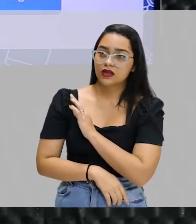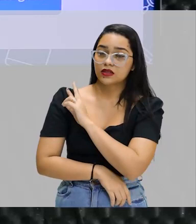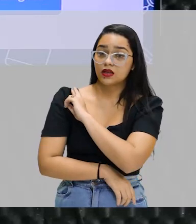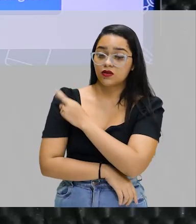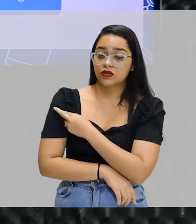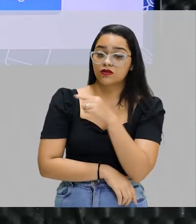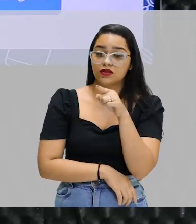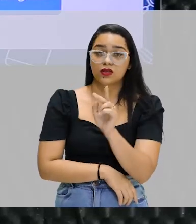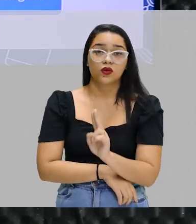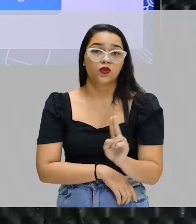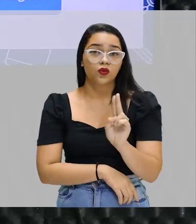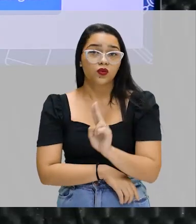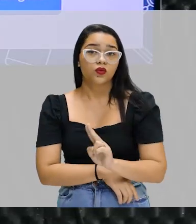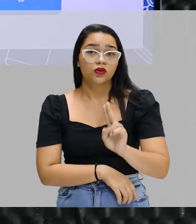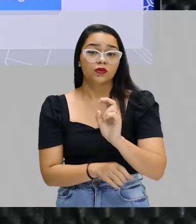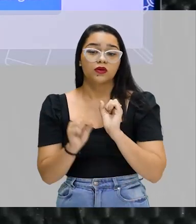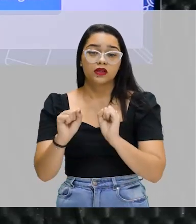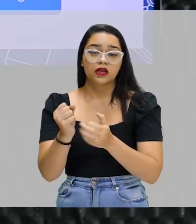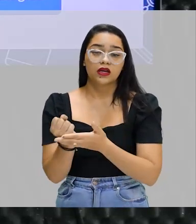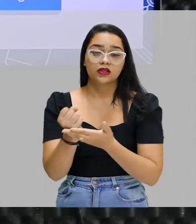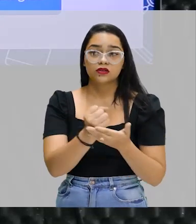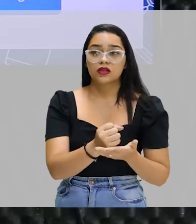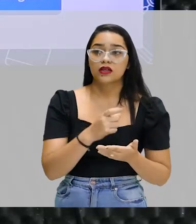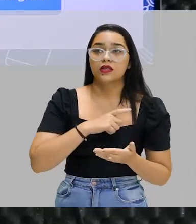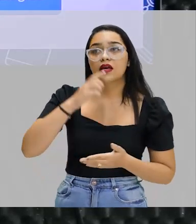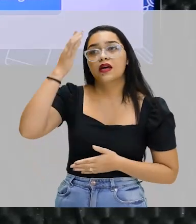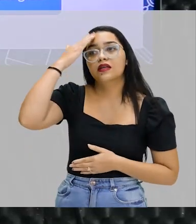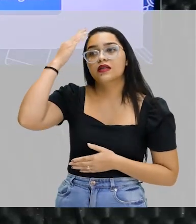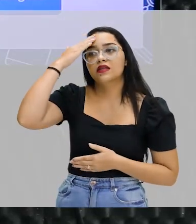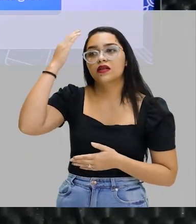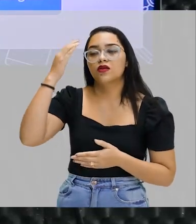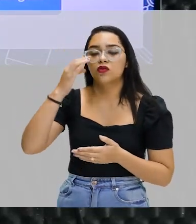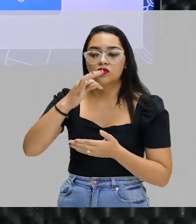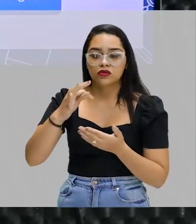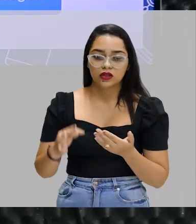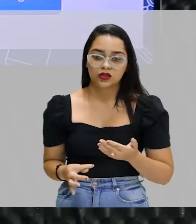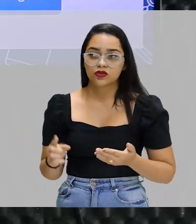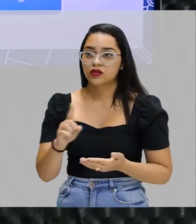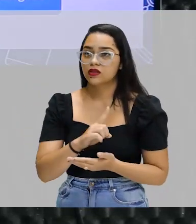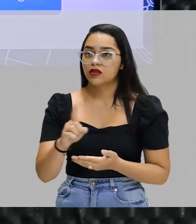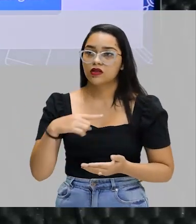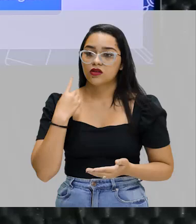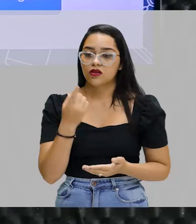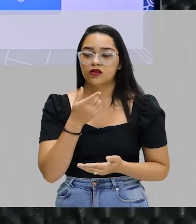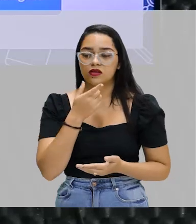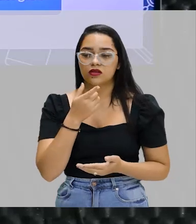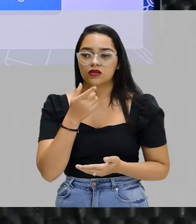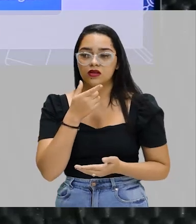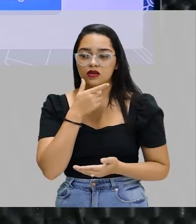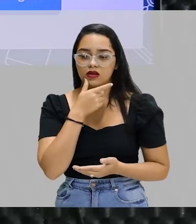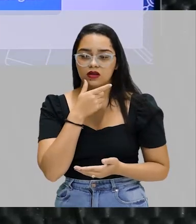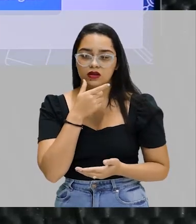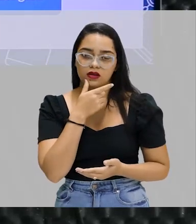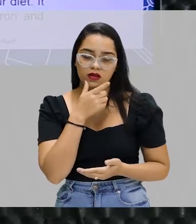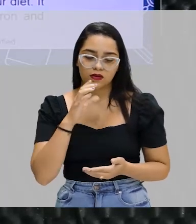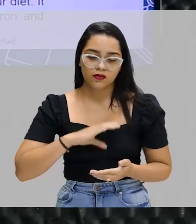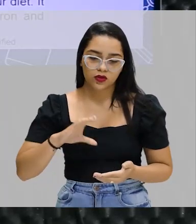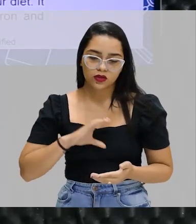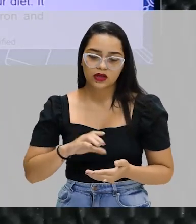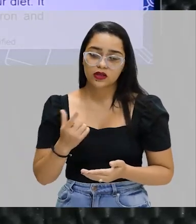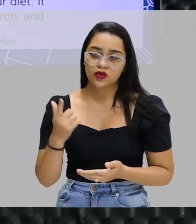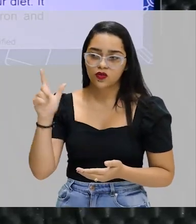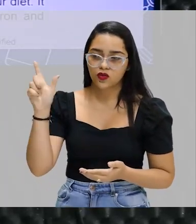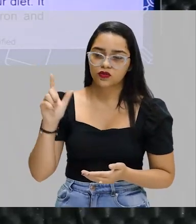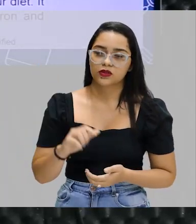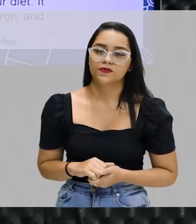recursos que você utiliza para te ajudar a entender o texto que não está na nossa língua materna, um texto que está em